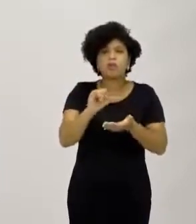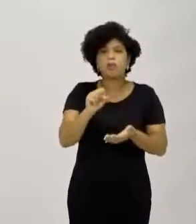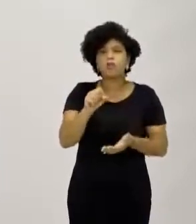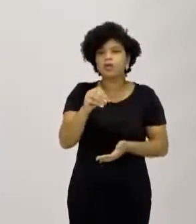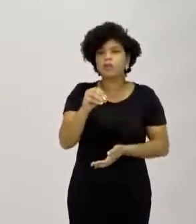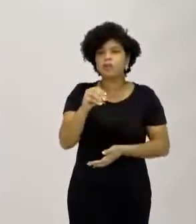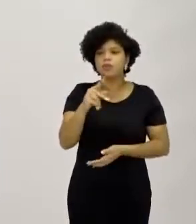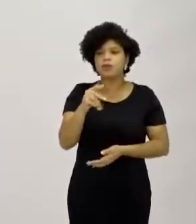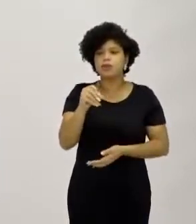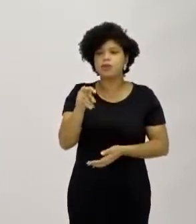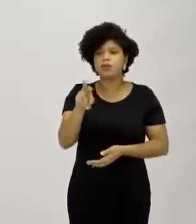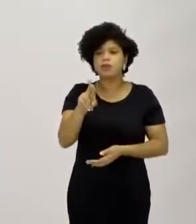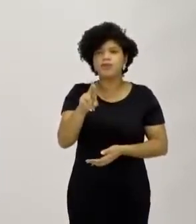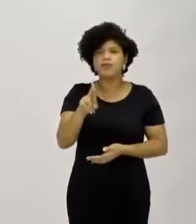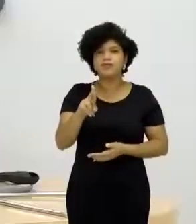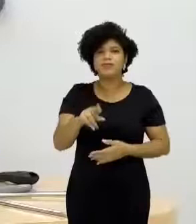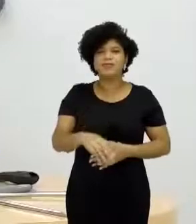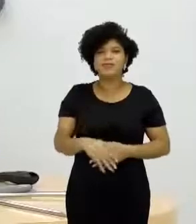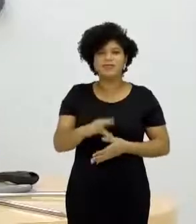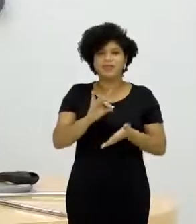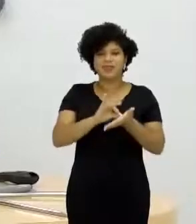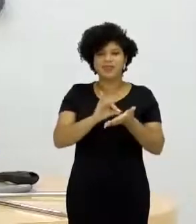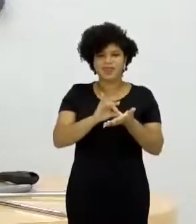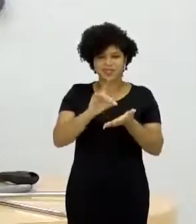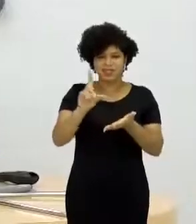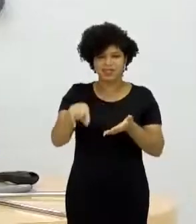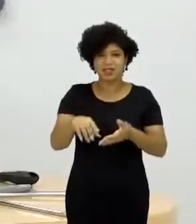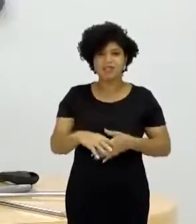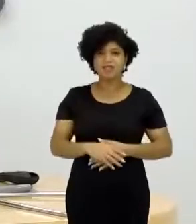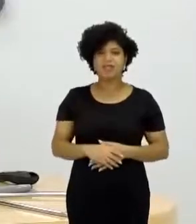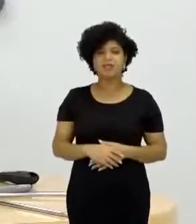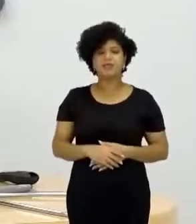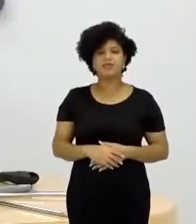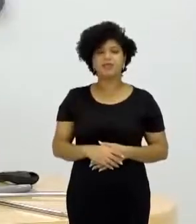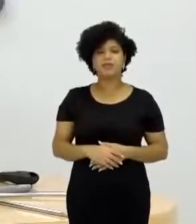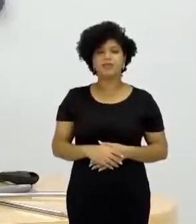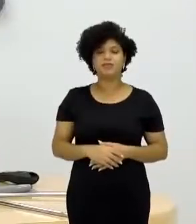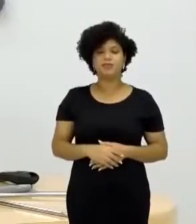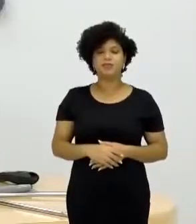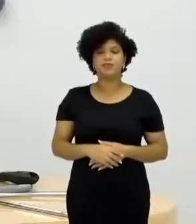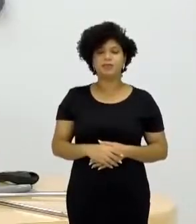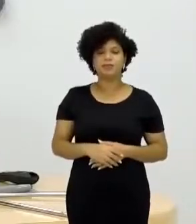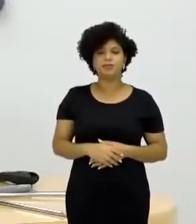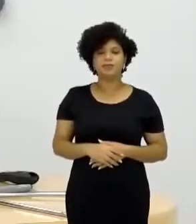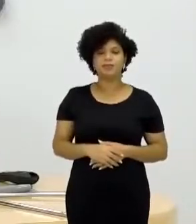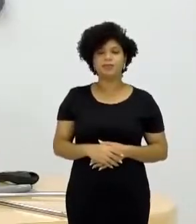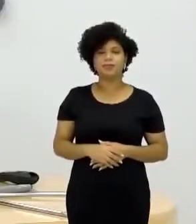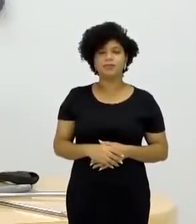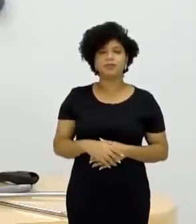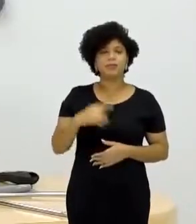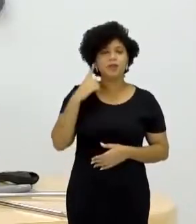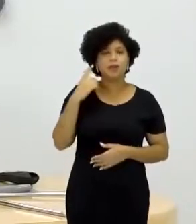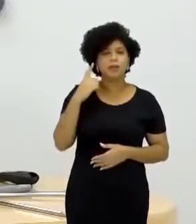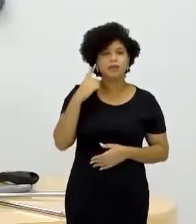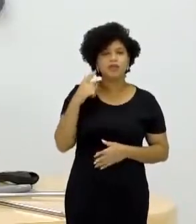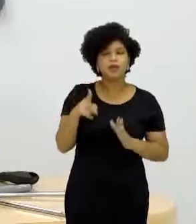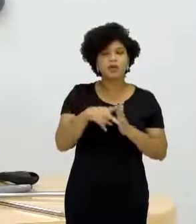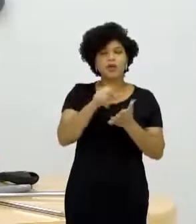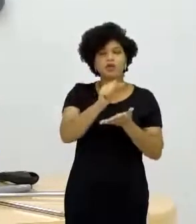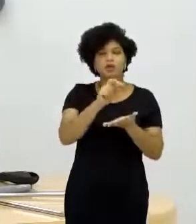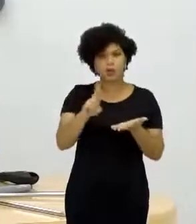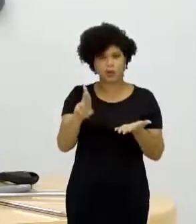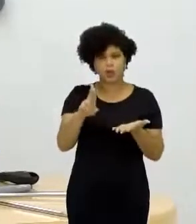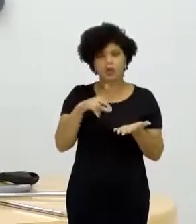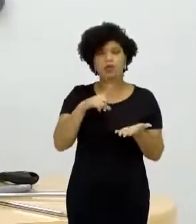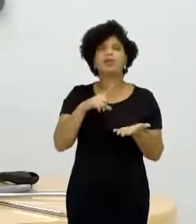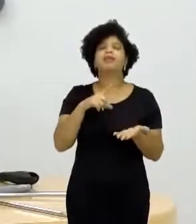né? Olha só, e realidade. Aí, tá na área do ultrassom aí, realidade. É isso aí, pessoal. E sim, o som é deslocamento de ar. É isso aí,